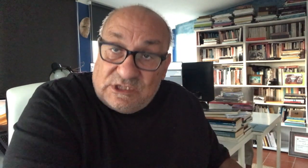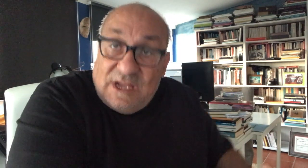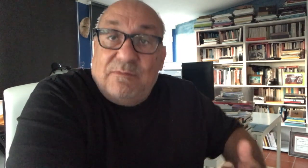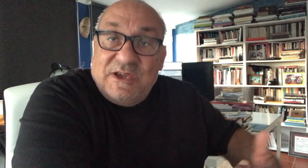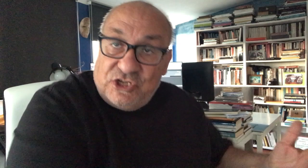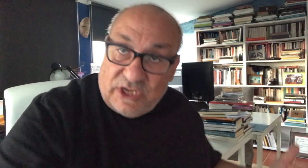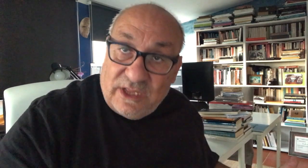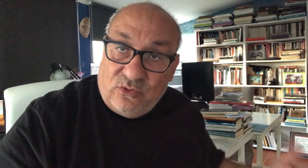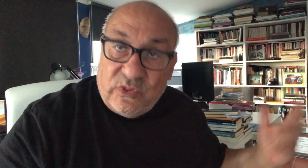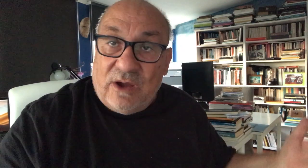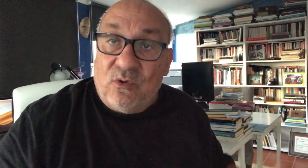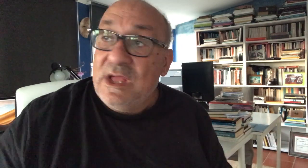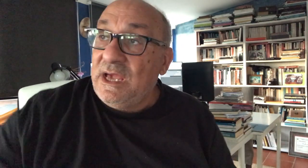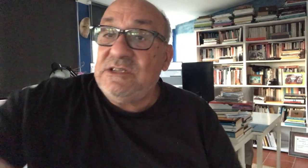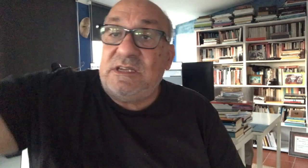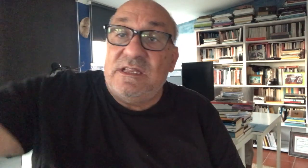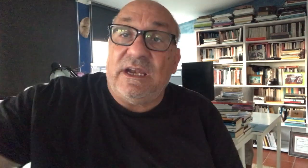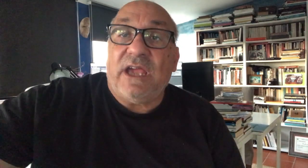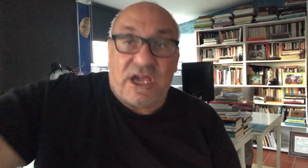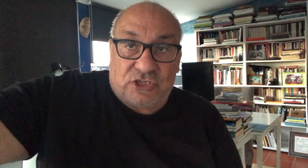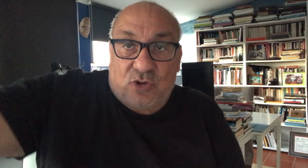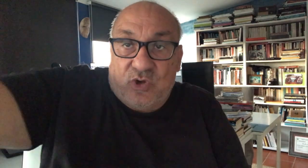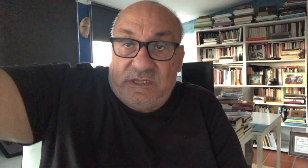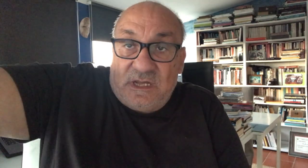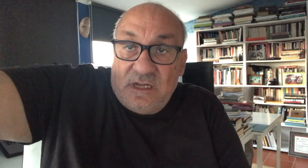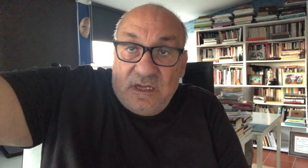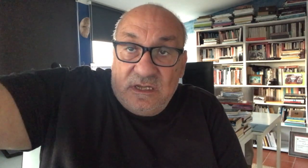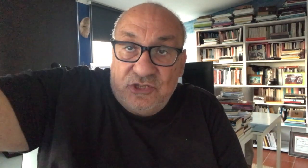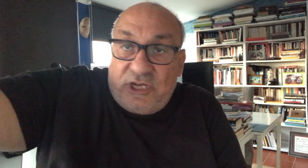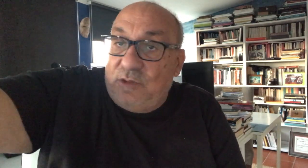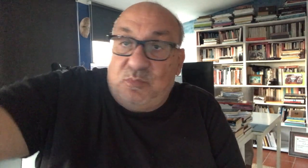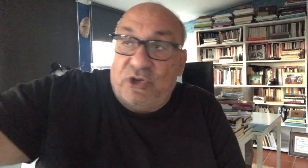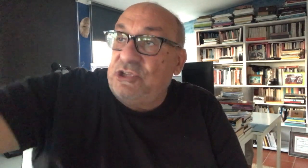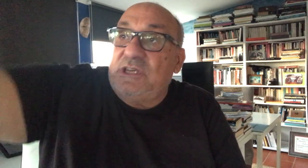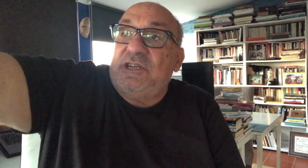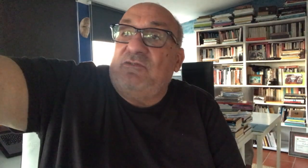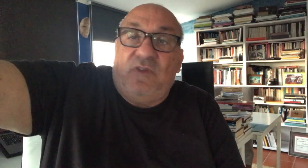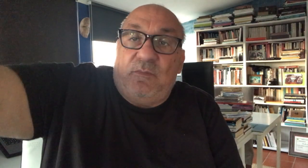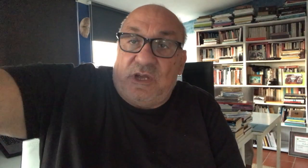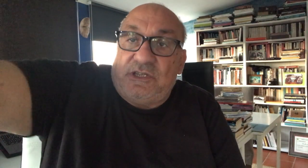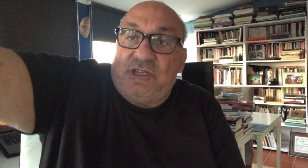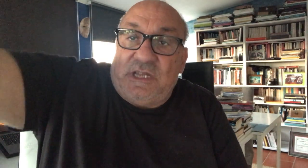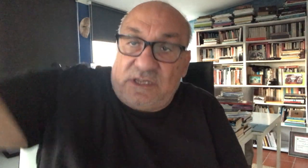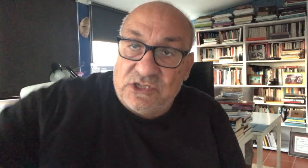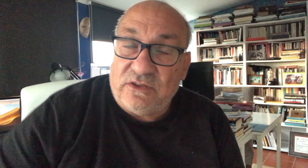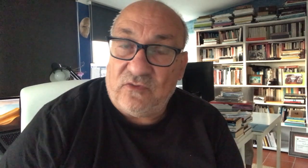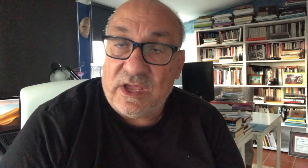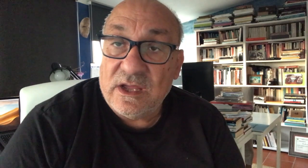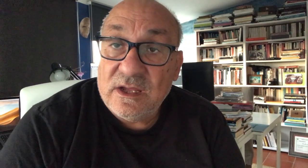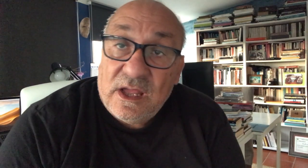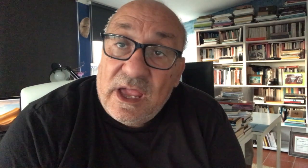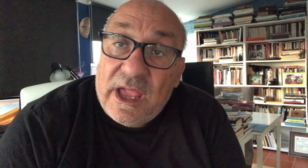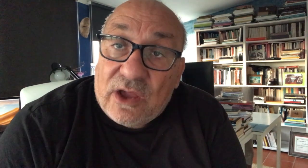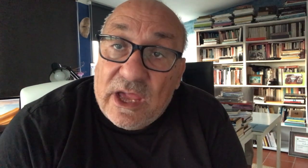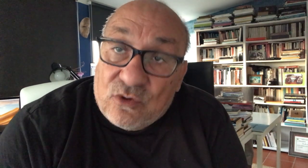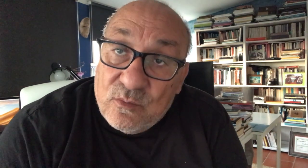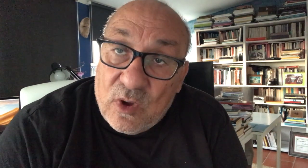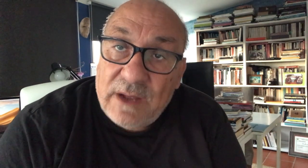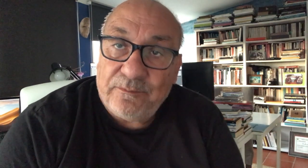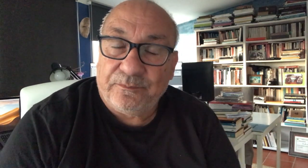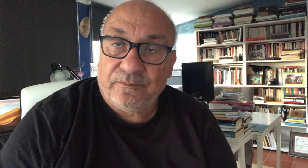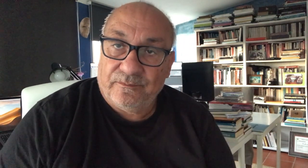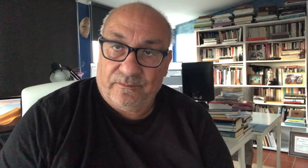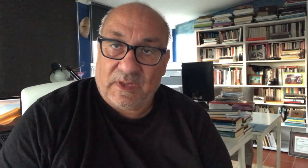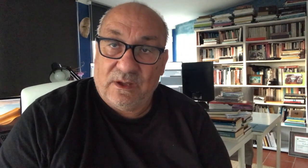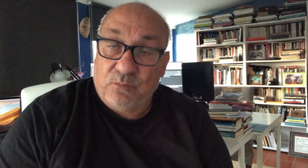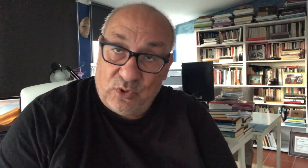é um concelho bem gerido, dão. Em Sintra, que é esta coisa, gerido por isto que a gente vê, por esta gente que a gente vê, é como